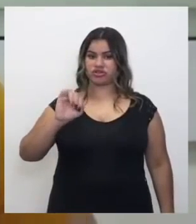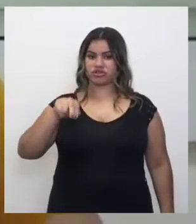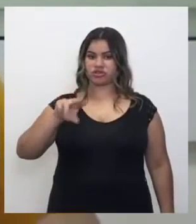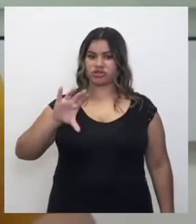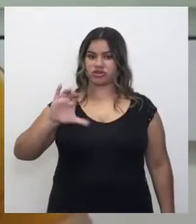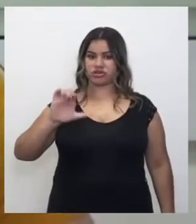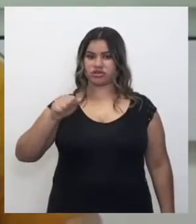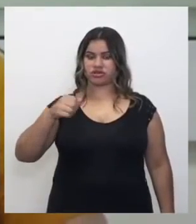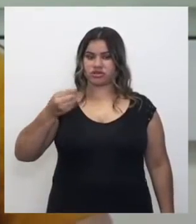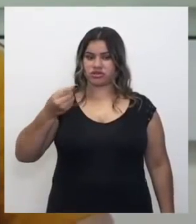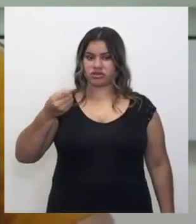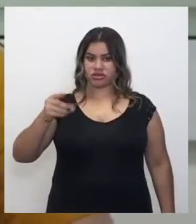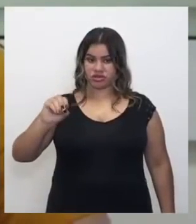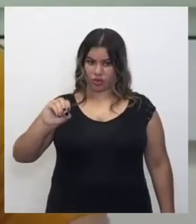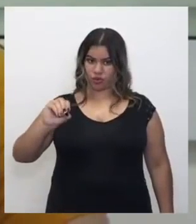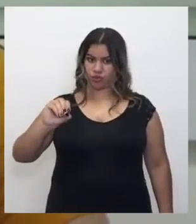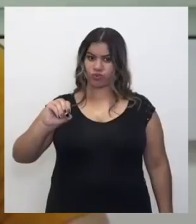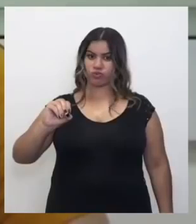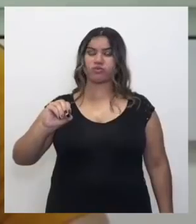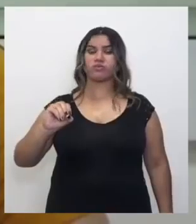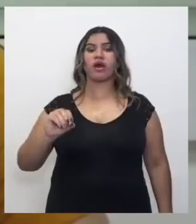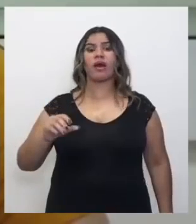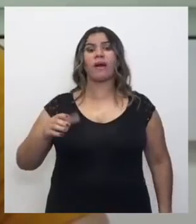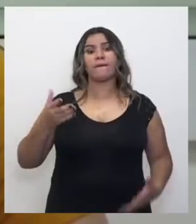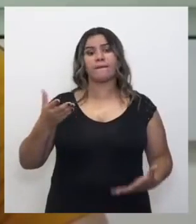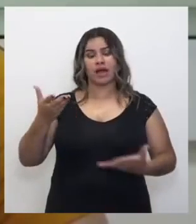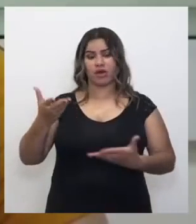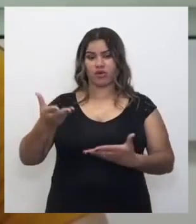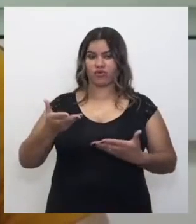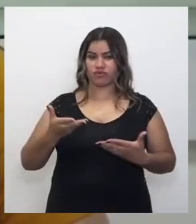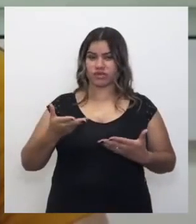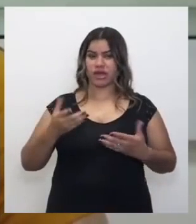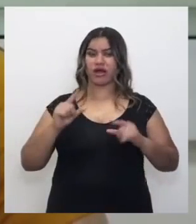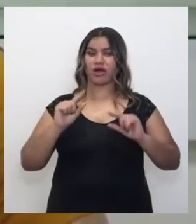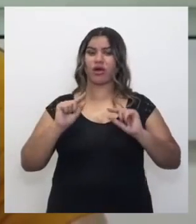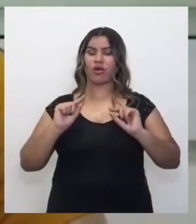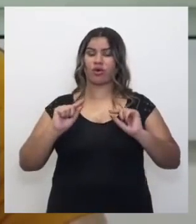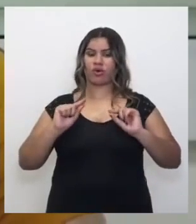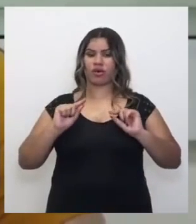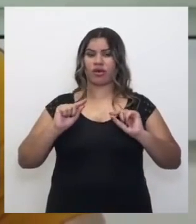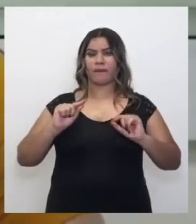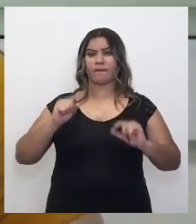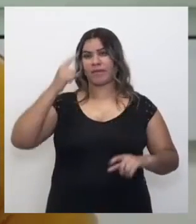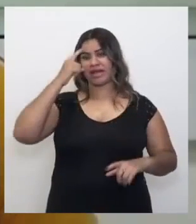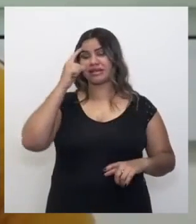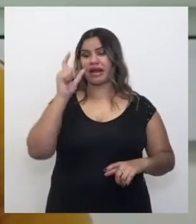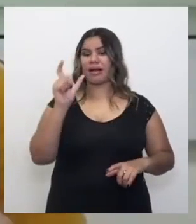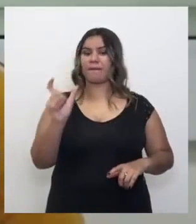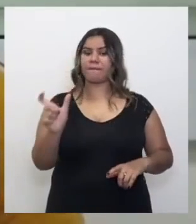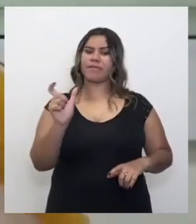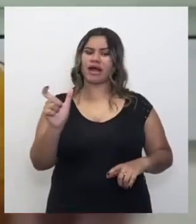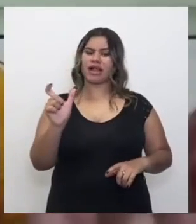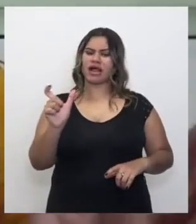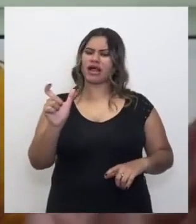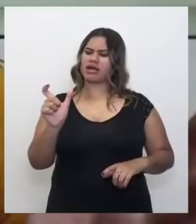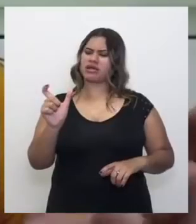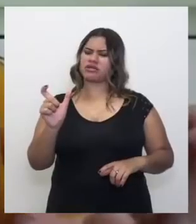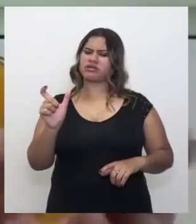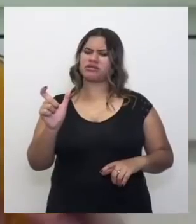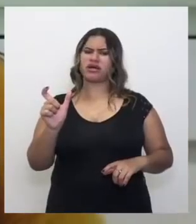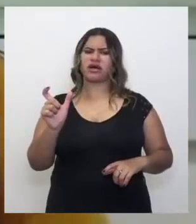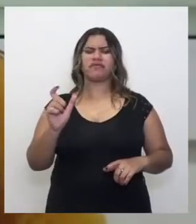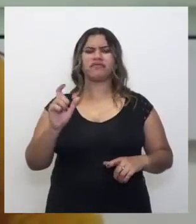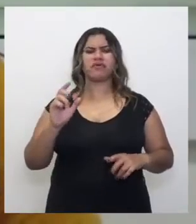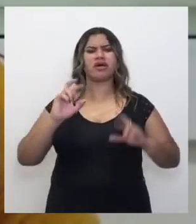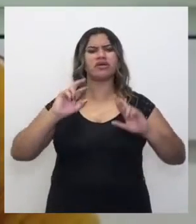a pensar comigo na radicalidade dessa palavra, né? Distinção,